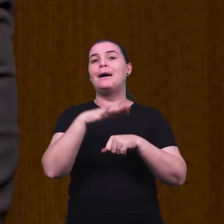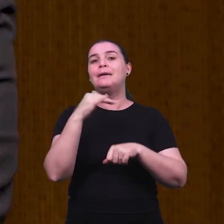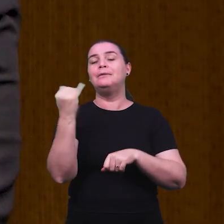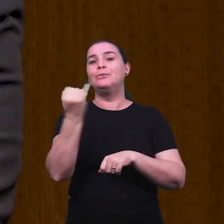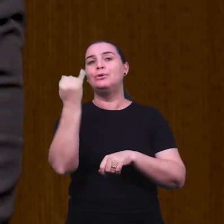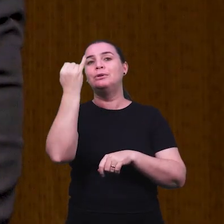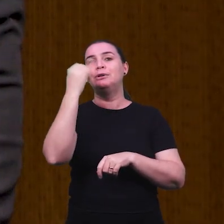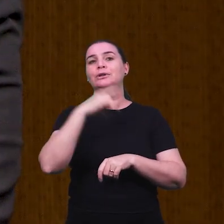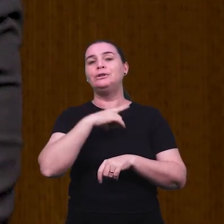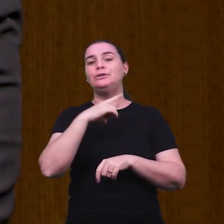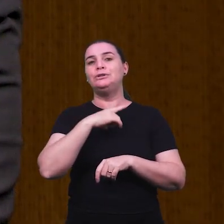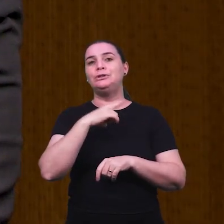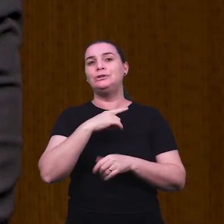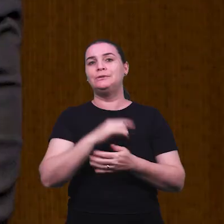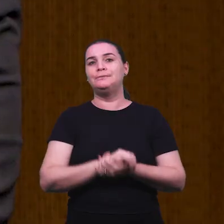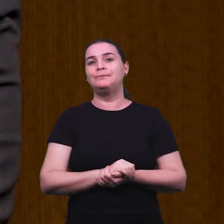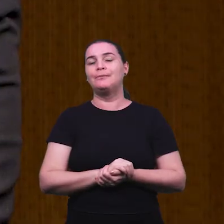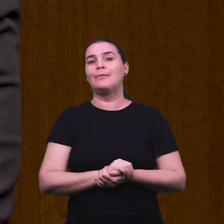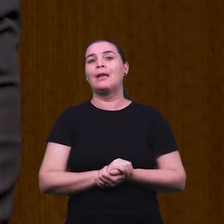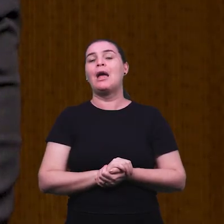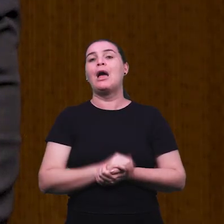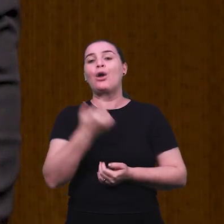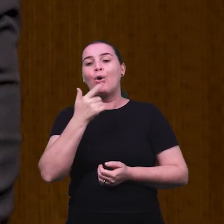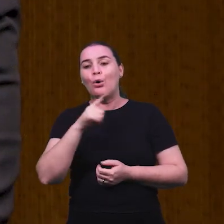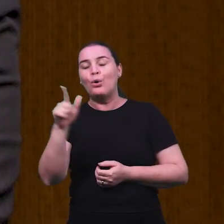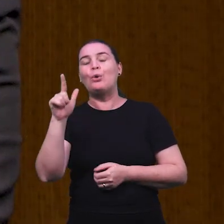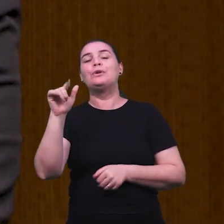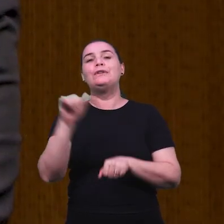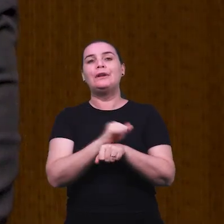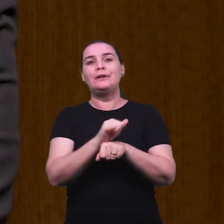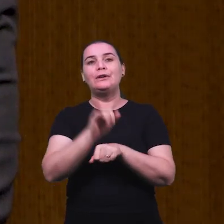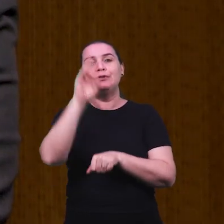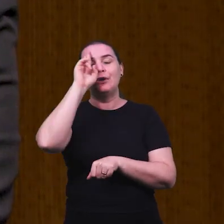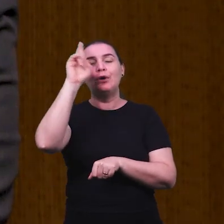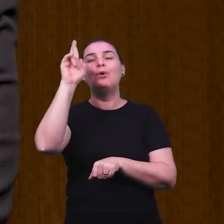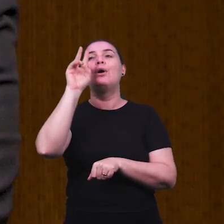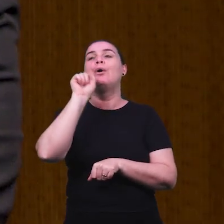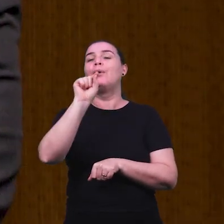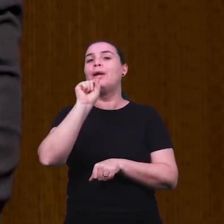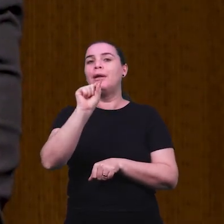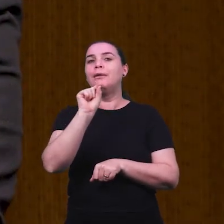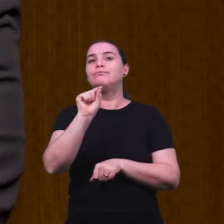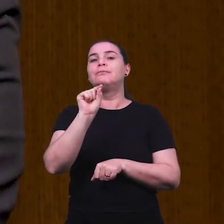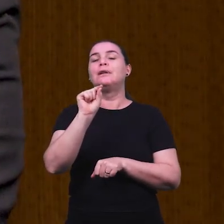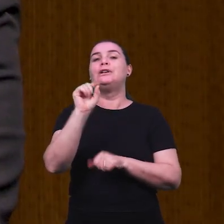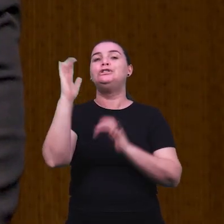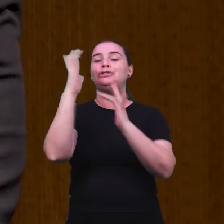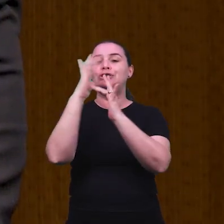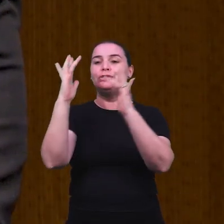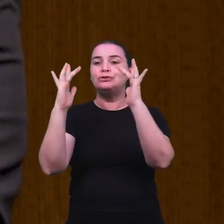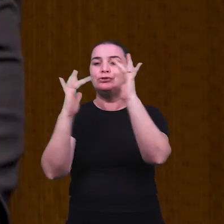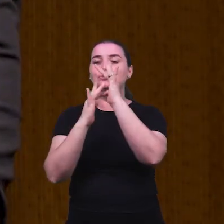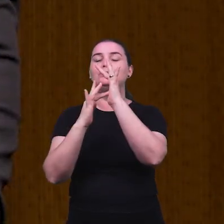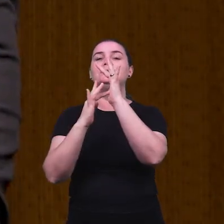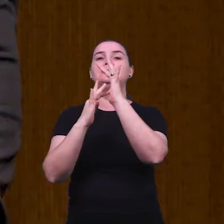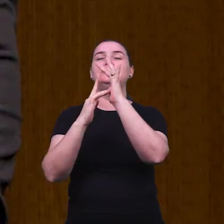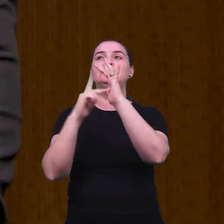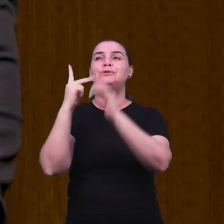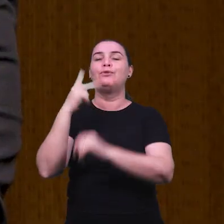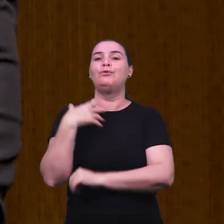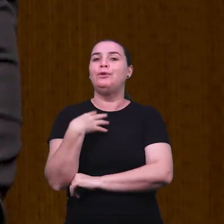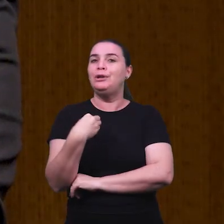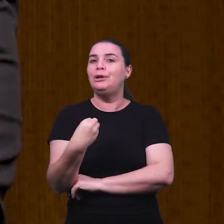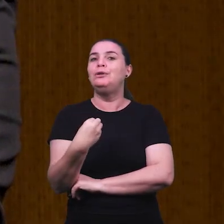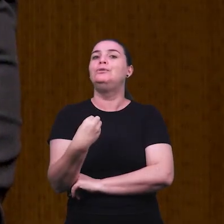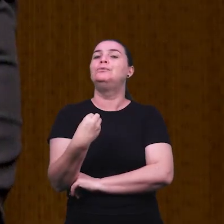salvação. Deus então envia o seu Filho, Amém. Jesus, né? Que vem ao mundo, cumpre